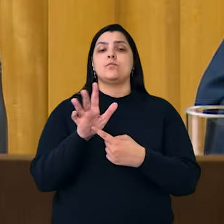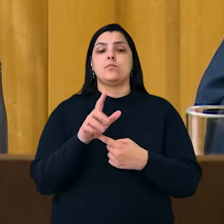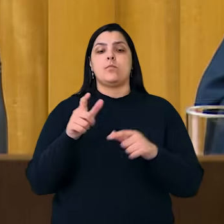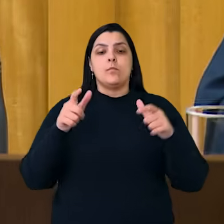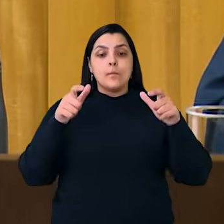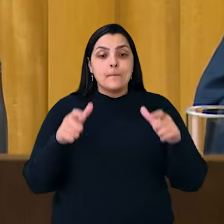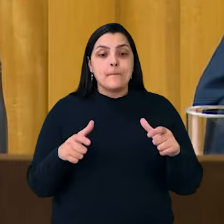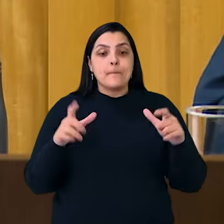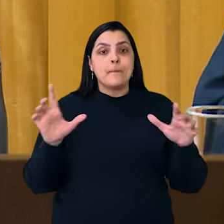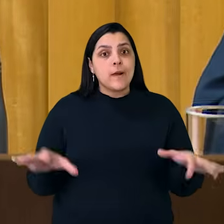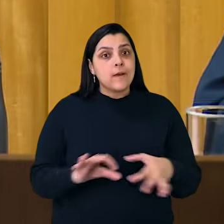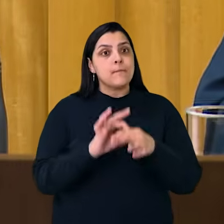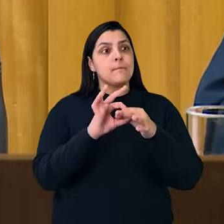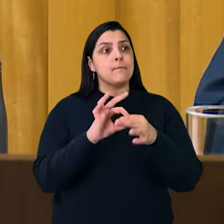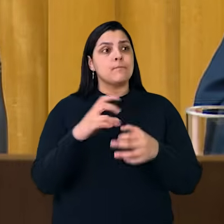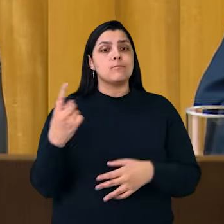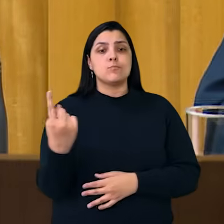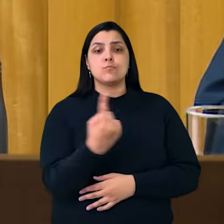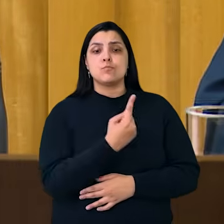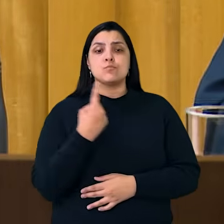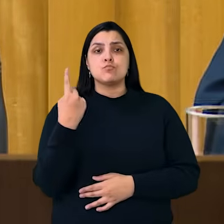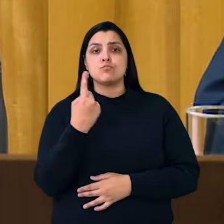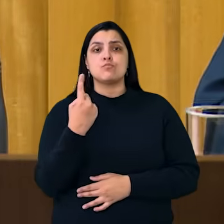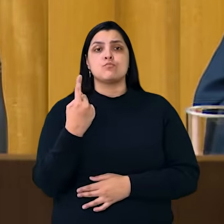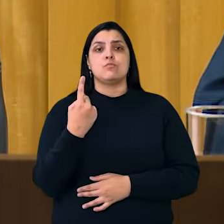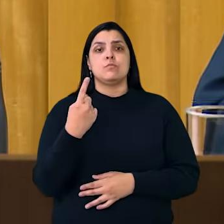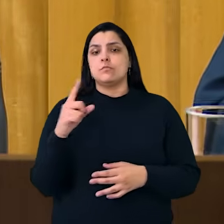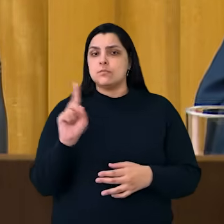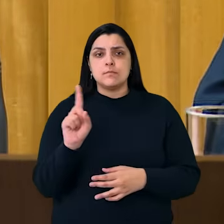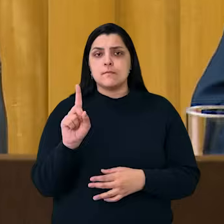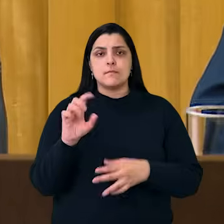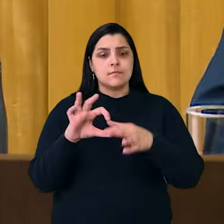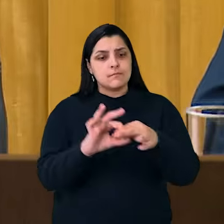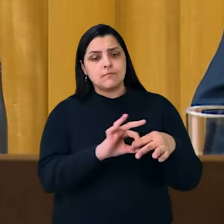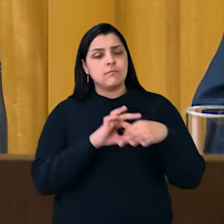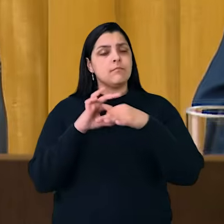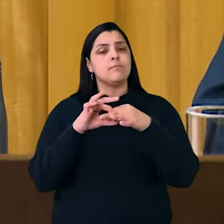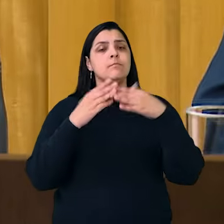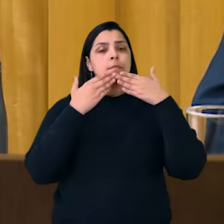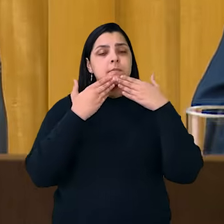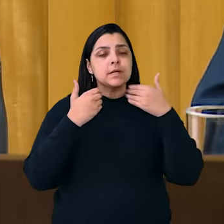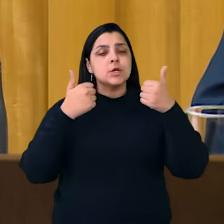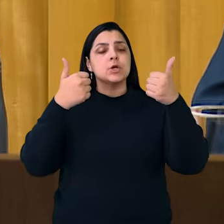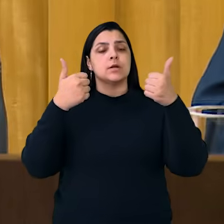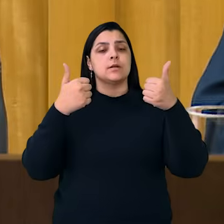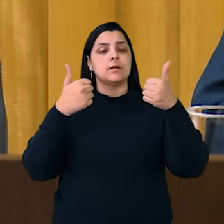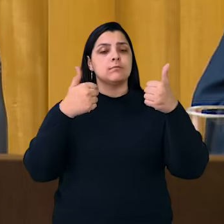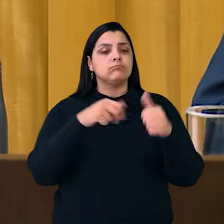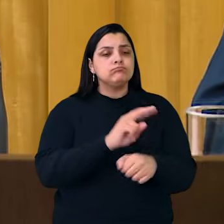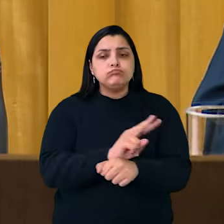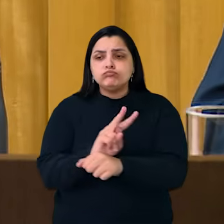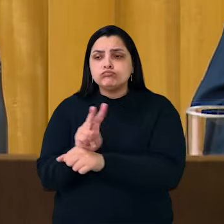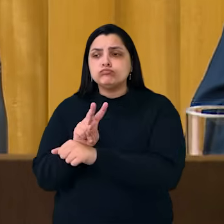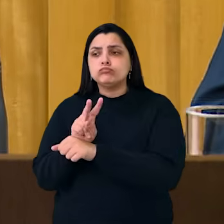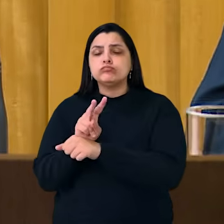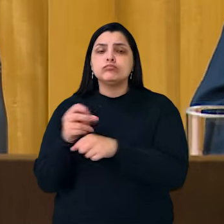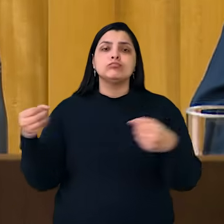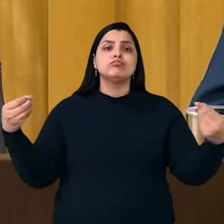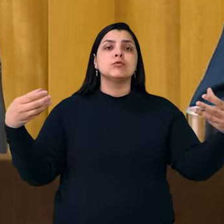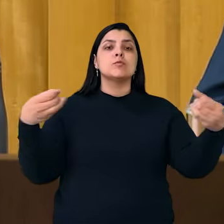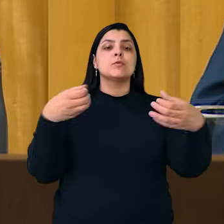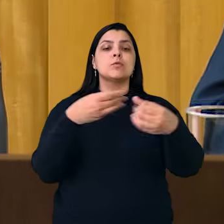que era um órgão de unidade, um órgão de união, um órgão de aprimoramento, de